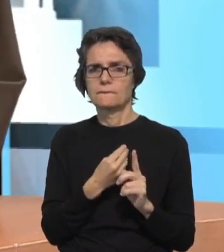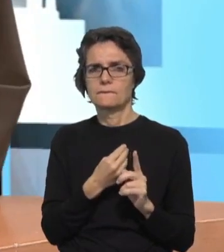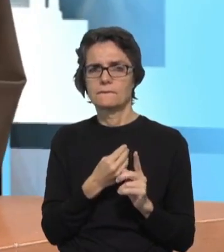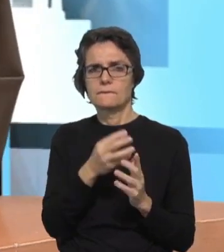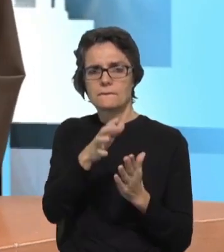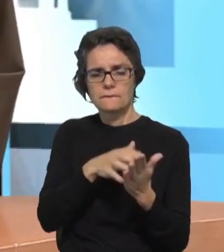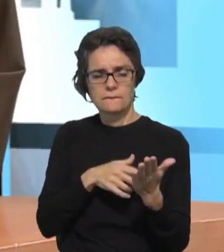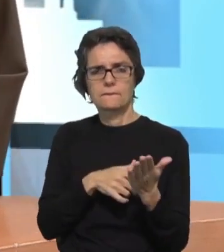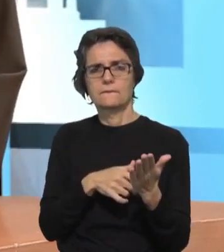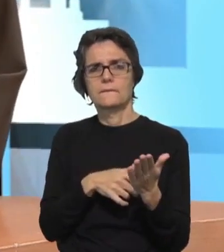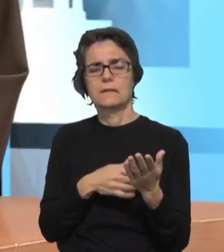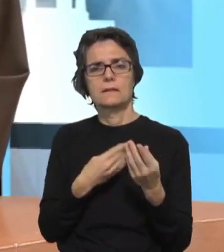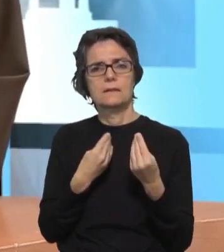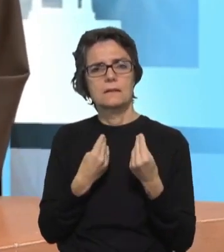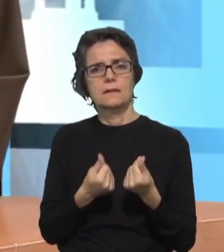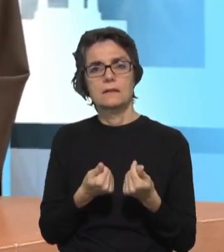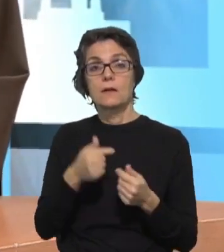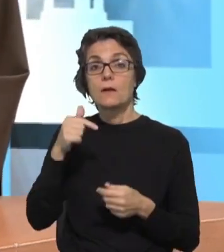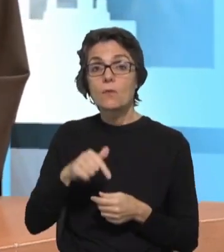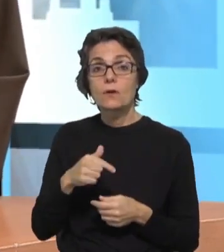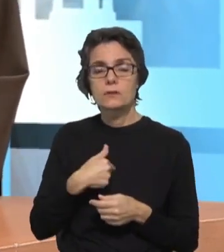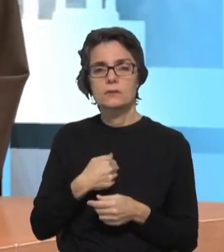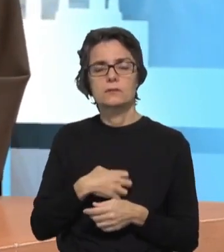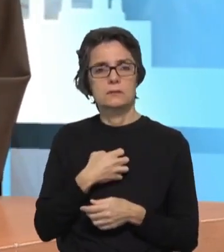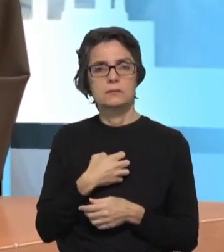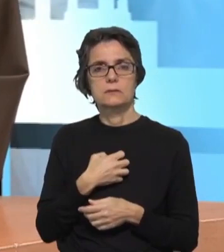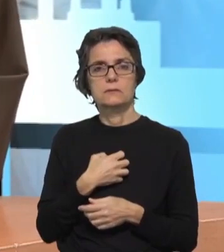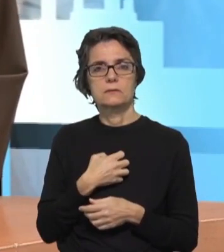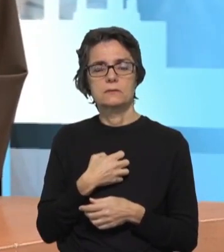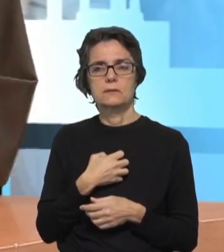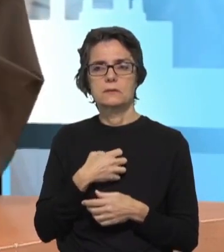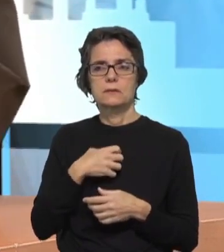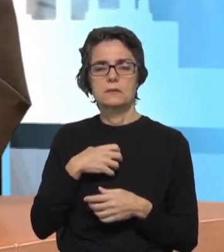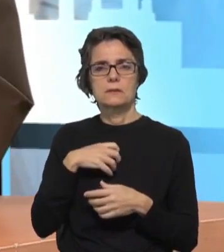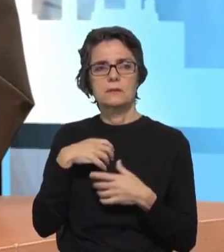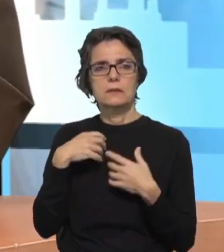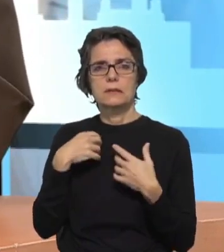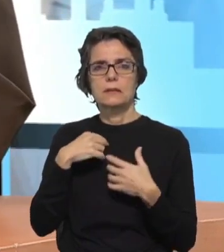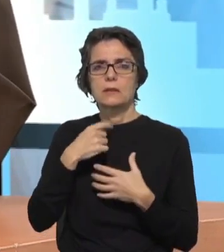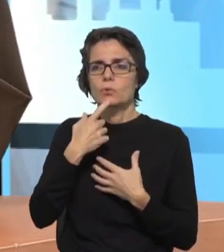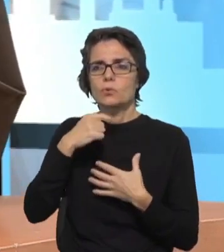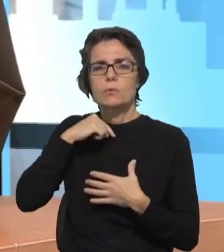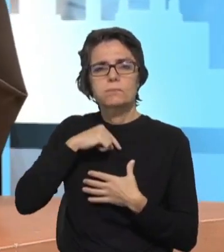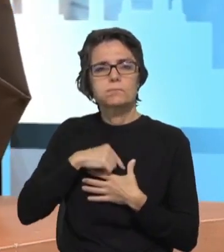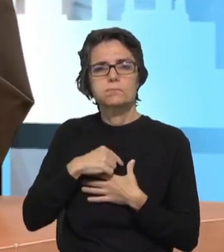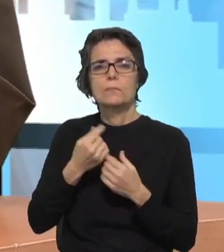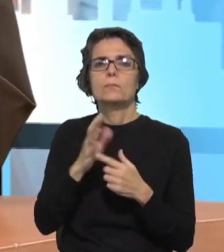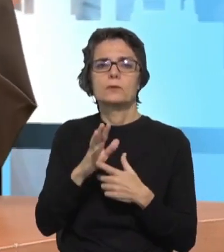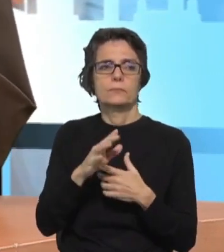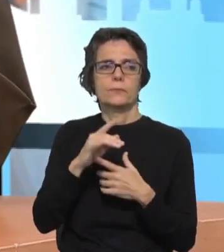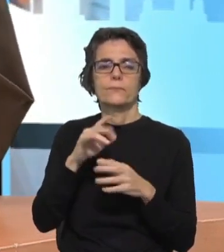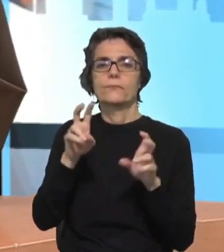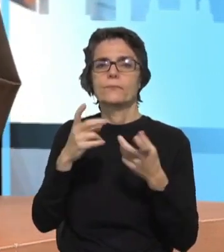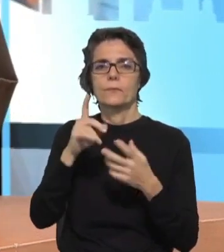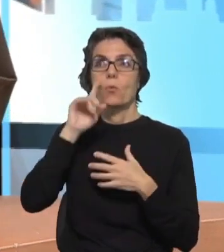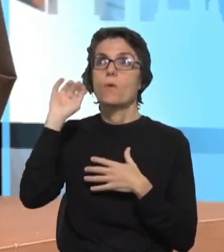próximo do campo, etc. Isso hoje cada vez começa a ser mais profundo. Até porque toda esta questão ambiental, toda esta questão da